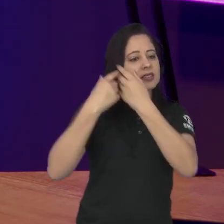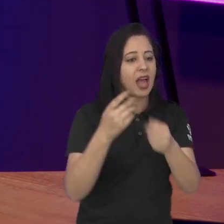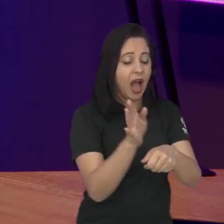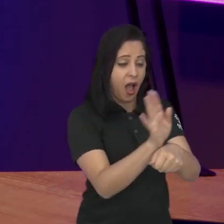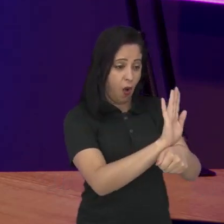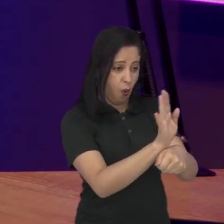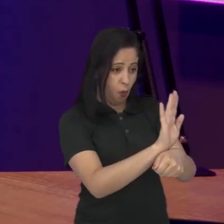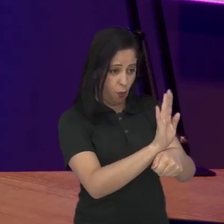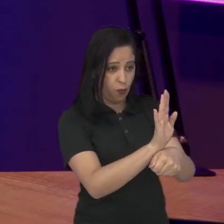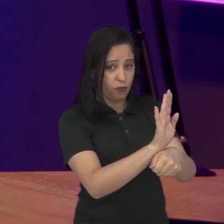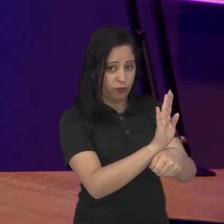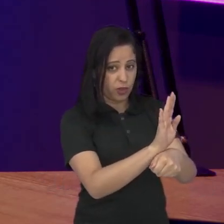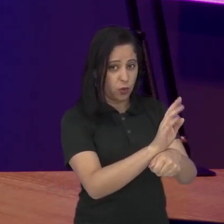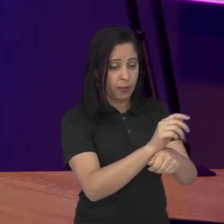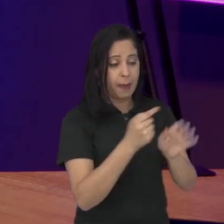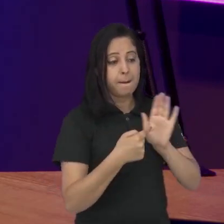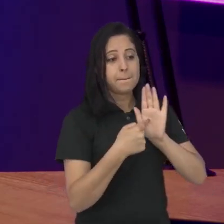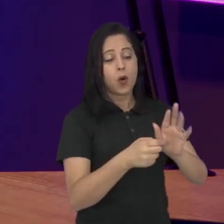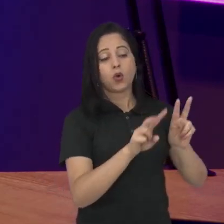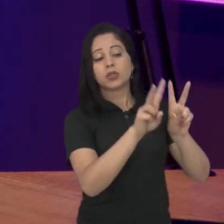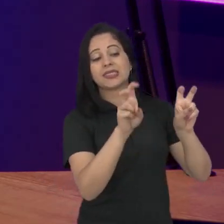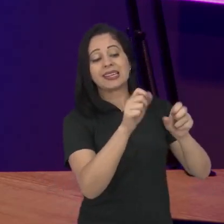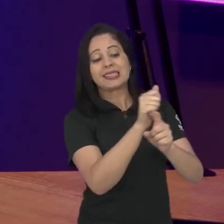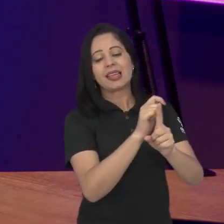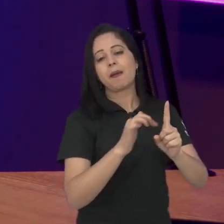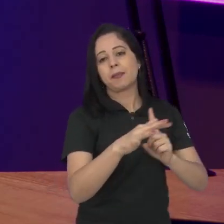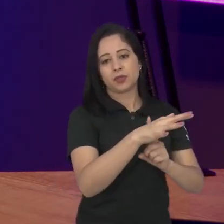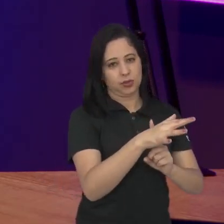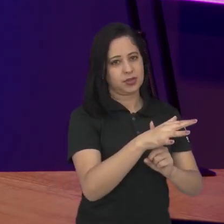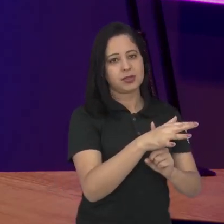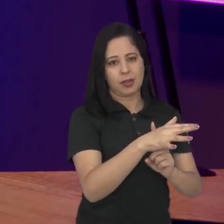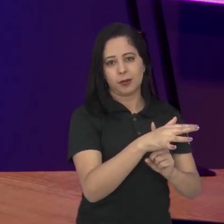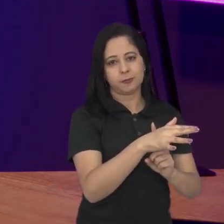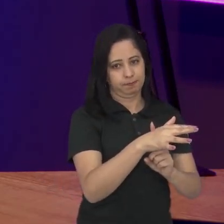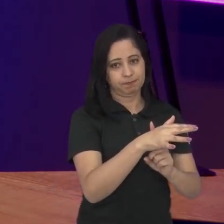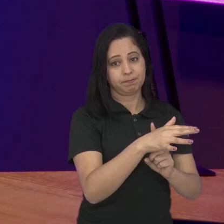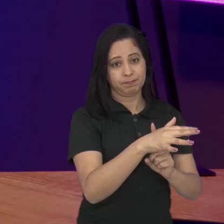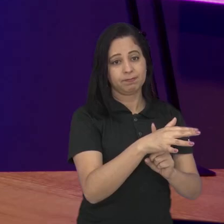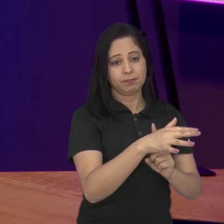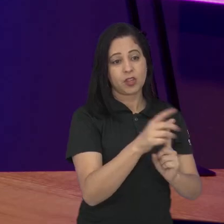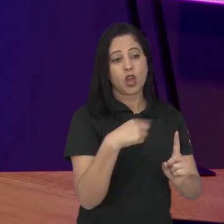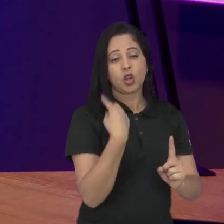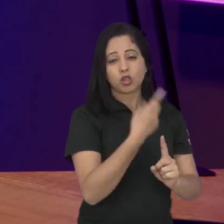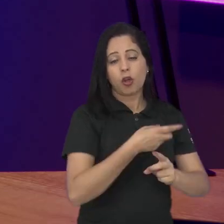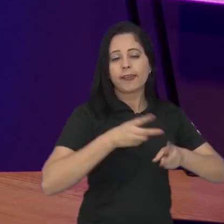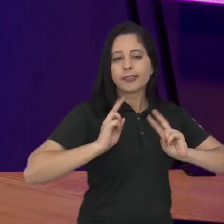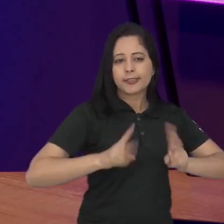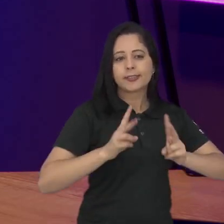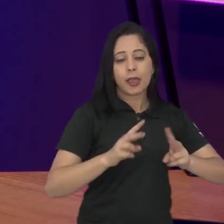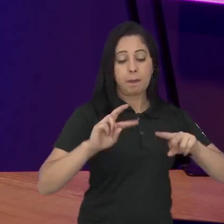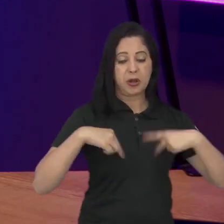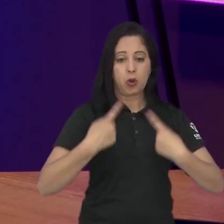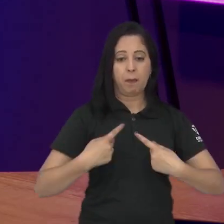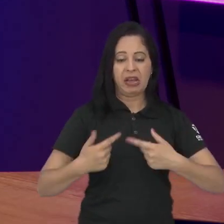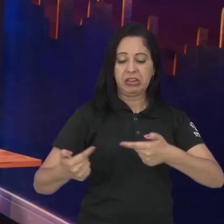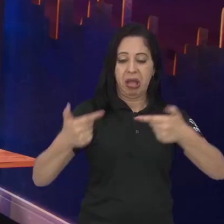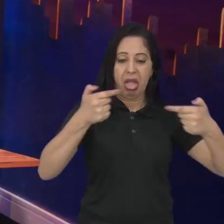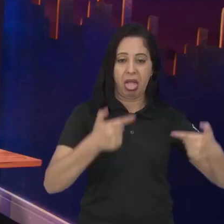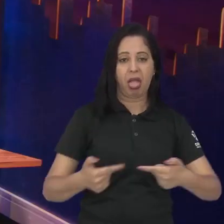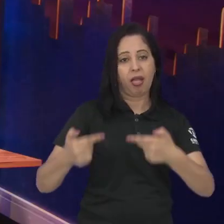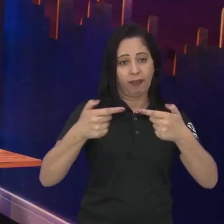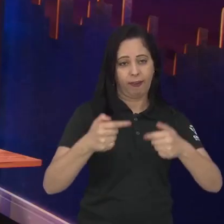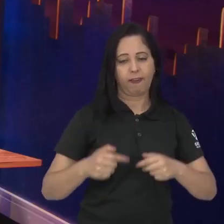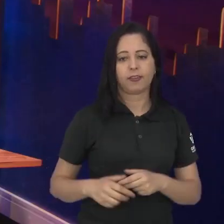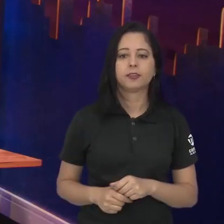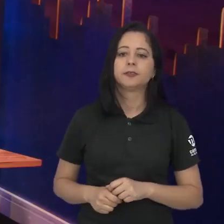a ficção traz então essa crítica social, de que independente do inimigo, parece que a gente sempre é o nosso próprio inimigo.